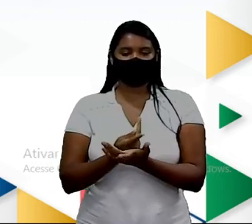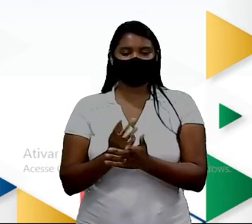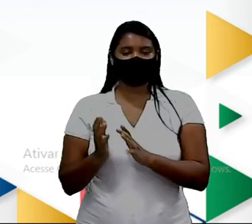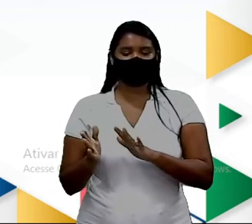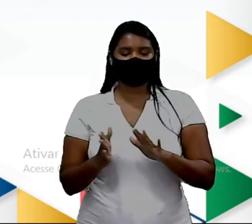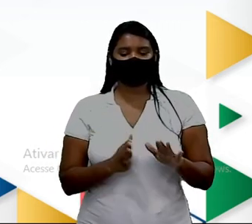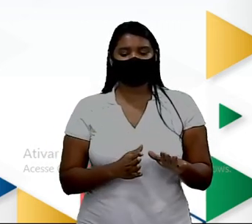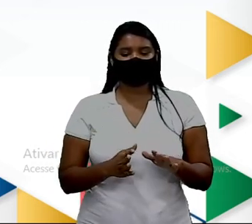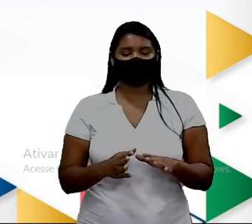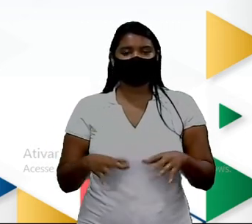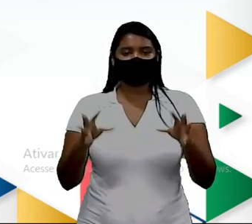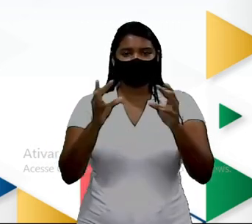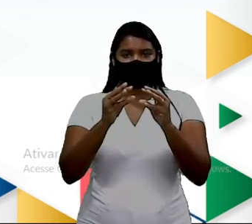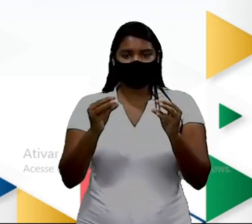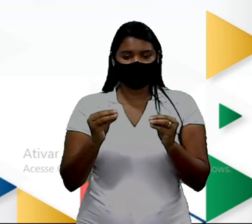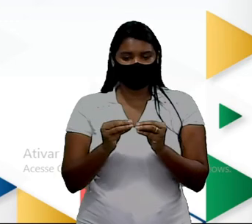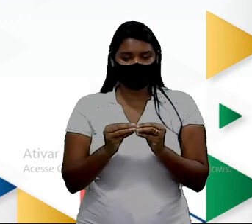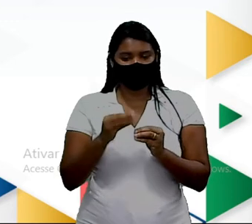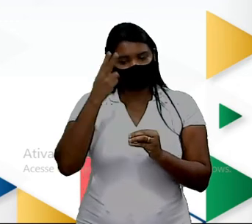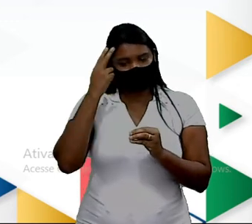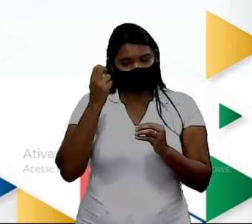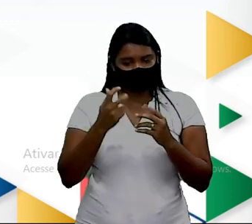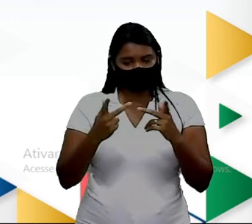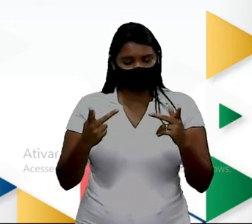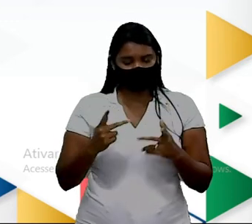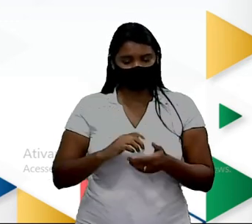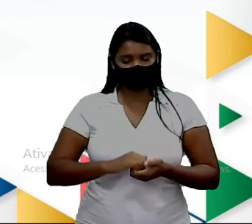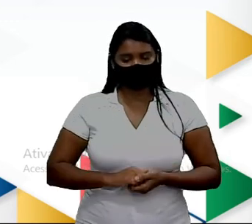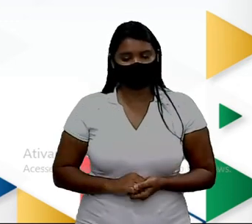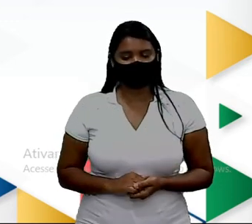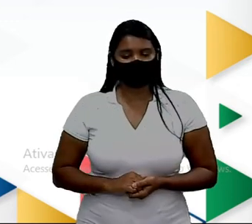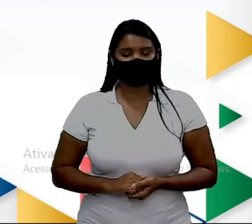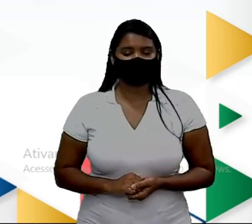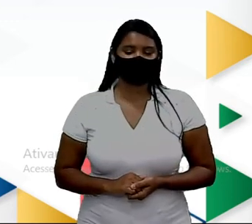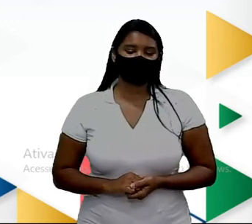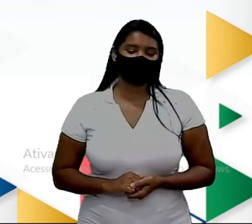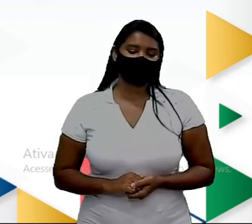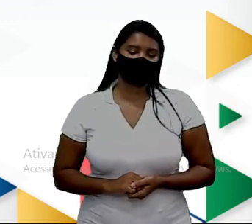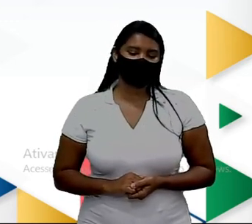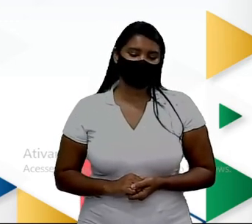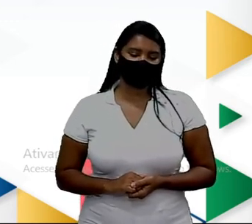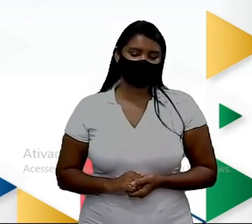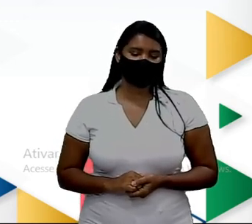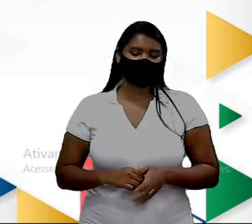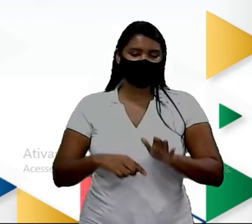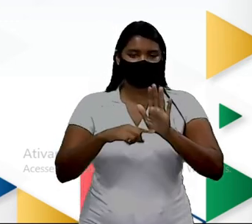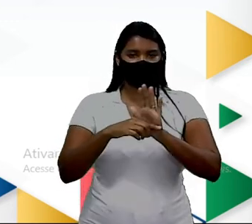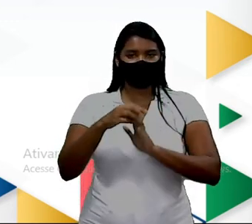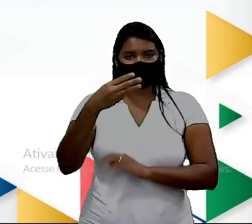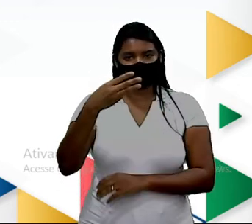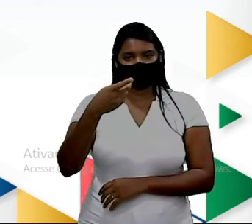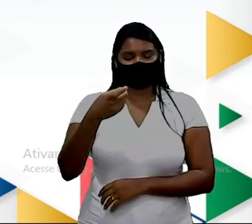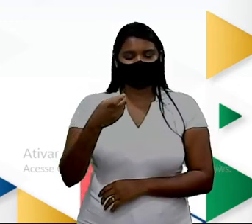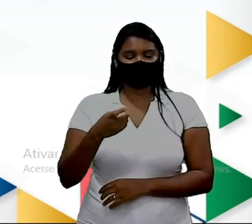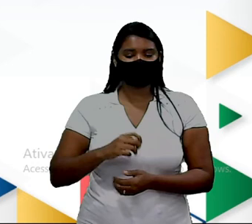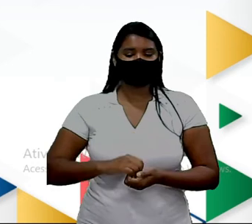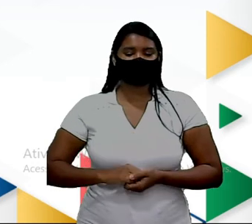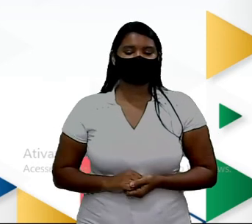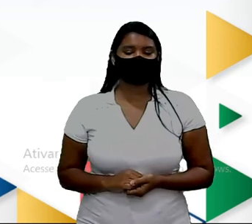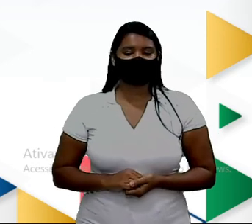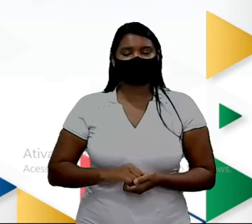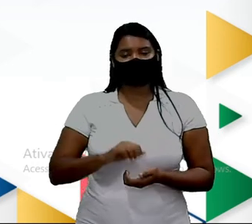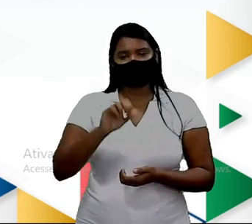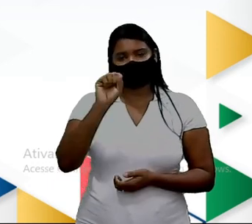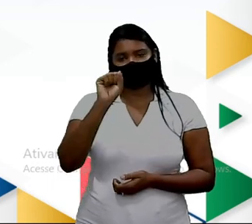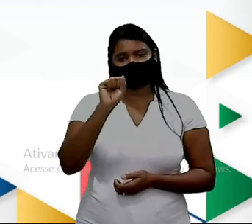ó, simplifica esse, ele fez a mesma coisa lá, só que do lado de cá deveria ser menos 3x, tá? Então ficou 8x